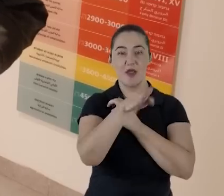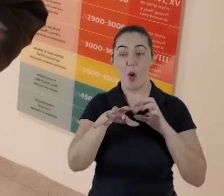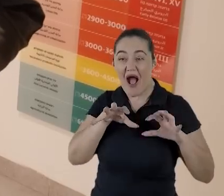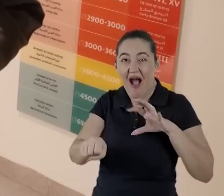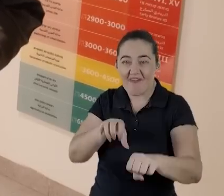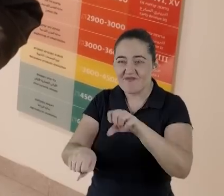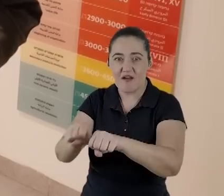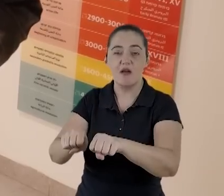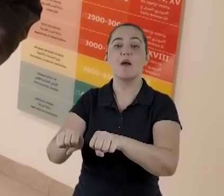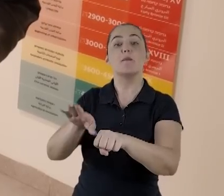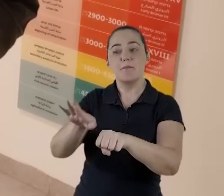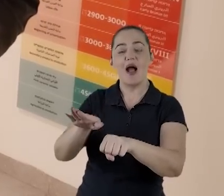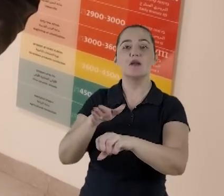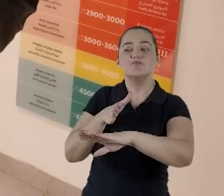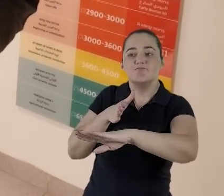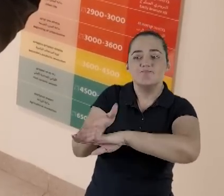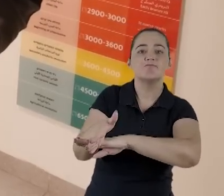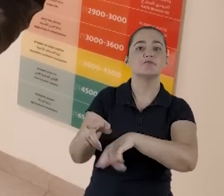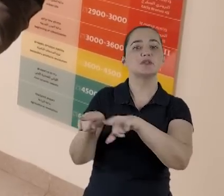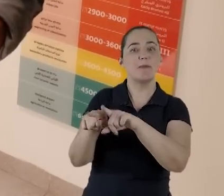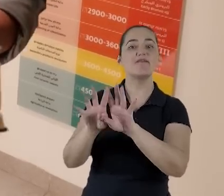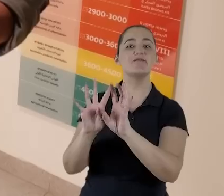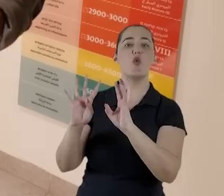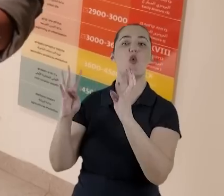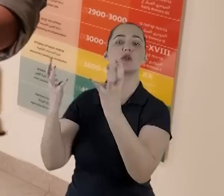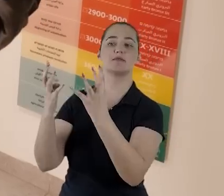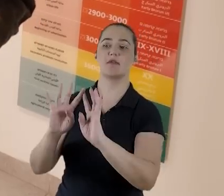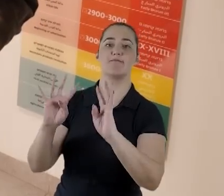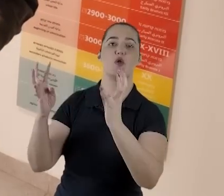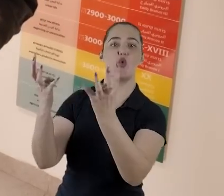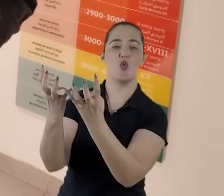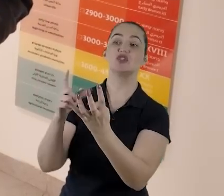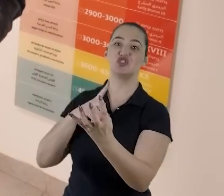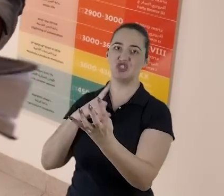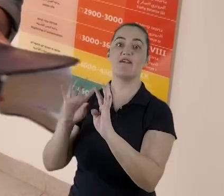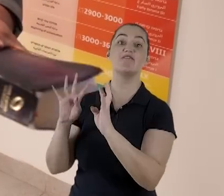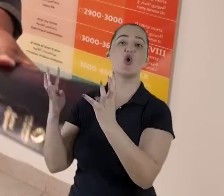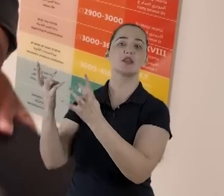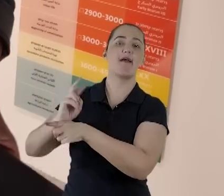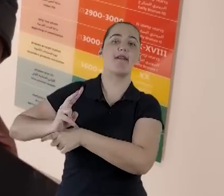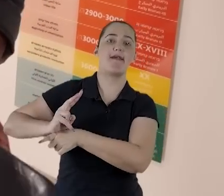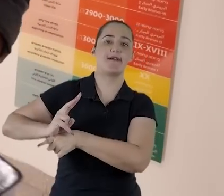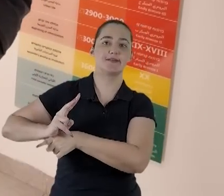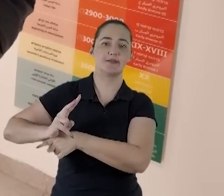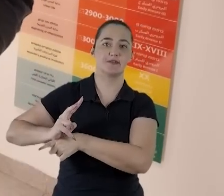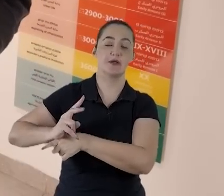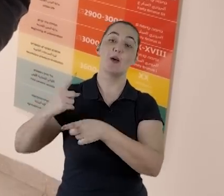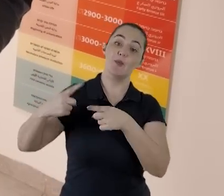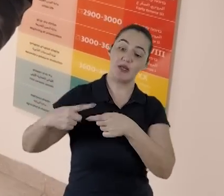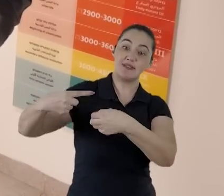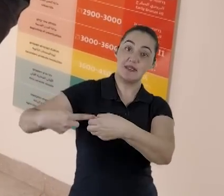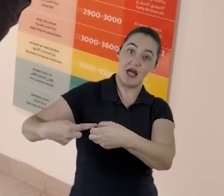Jerusalém, mas ele também ataca as fortalezas que ficavam ao norte, porque Meguido está